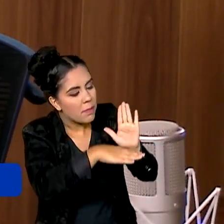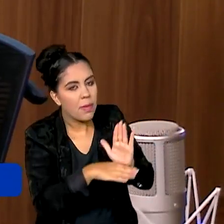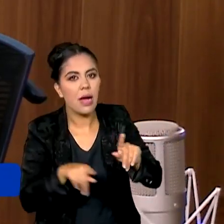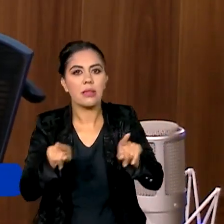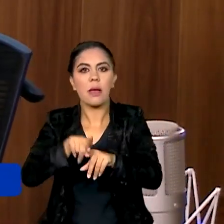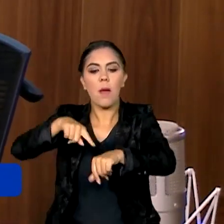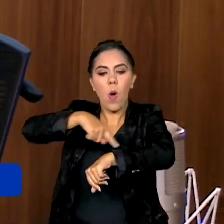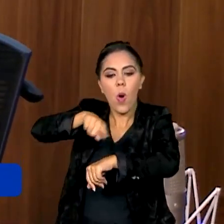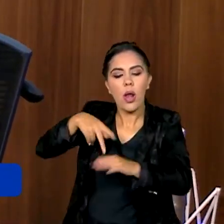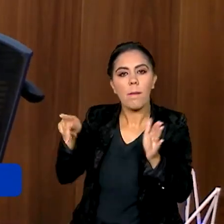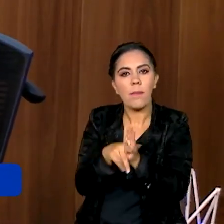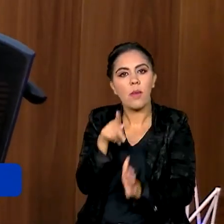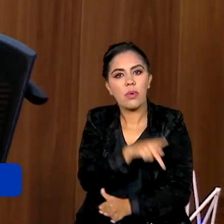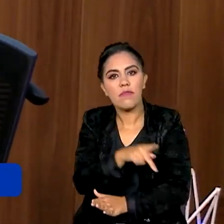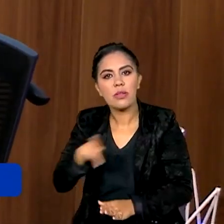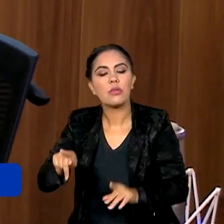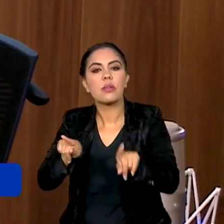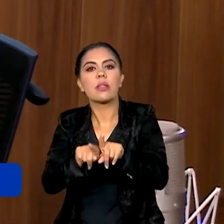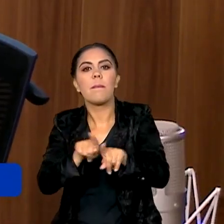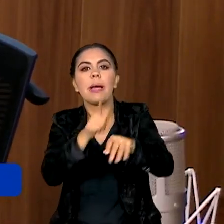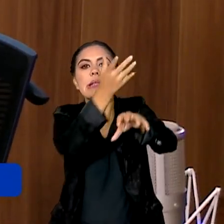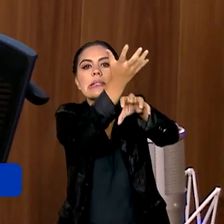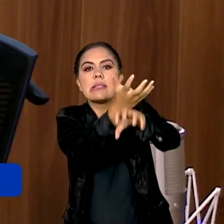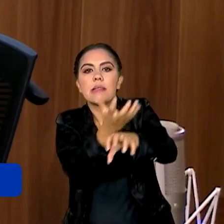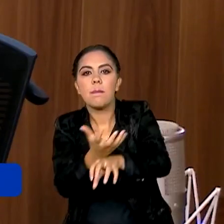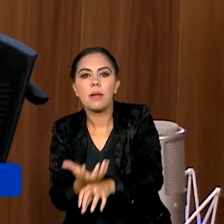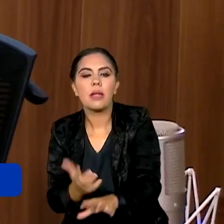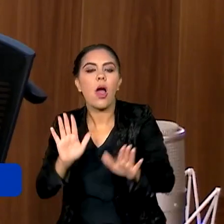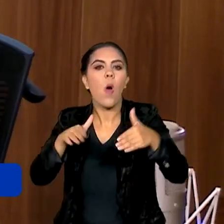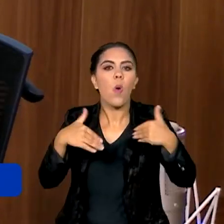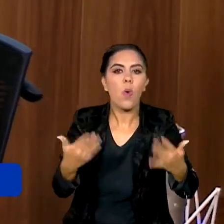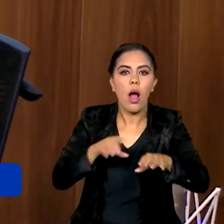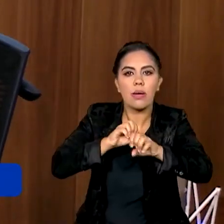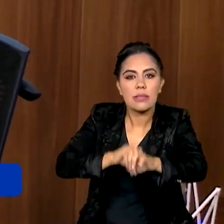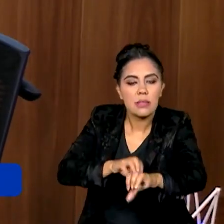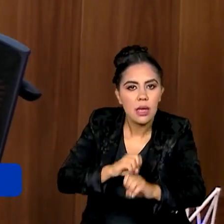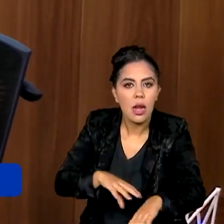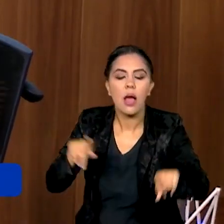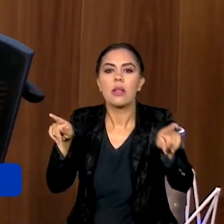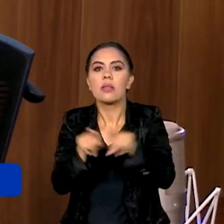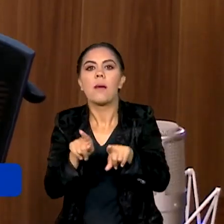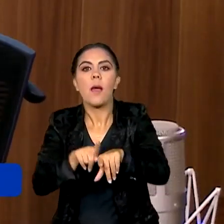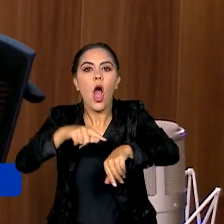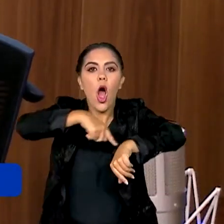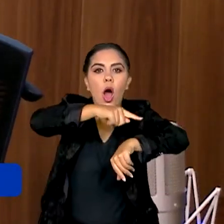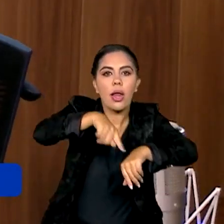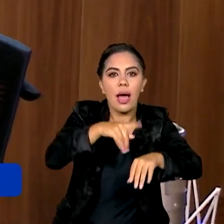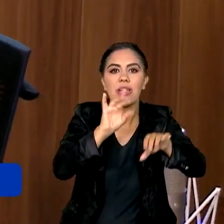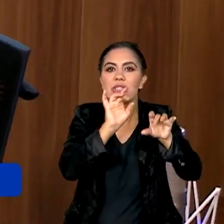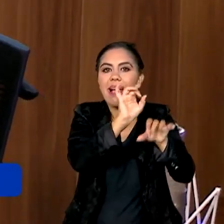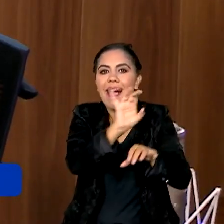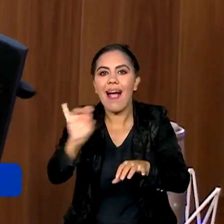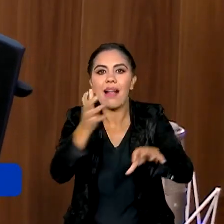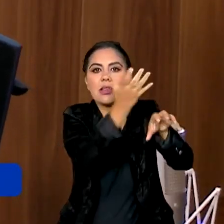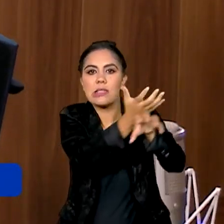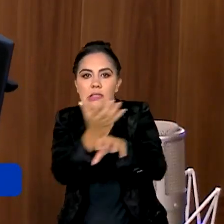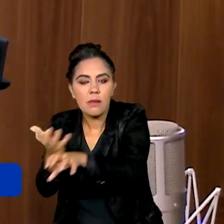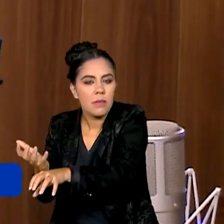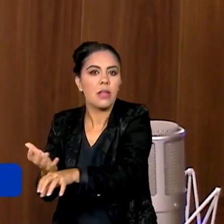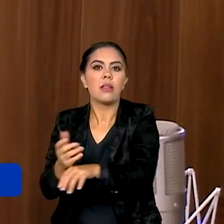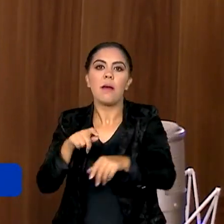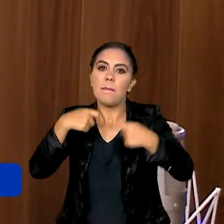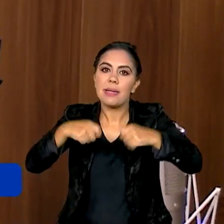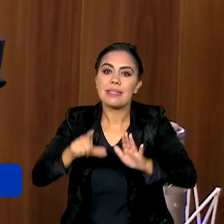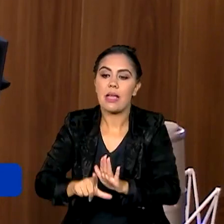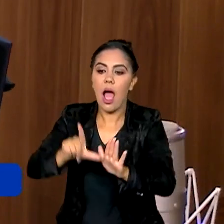escolha de matérias, quais matérias vão ser dadas, qual carga horária para cada matéria. Então, isso tudo faz parte de um